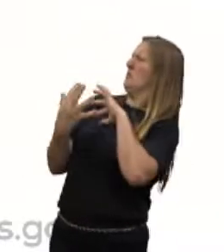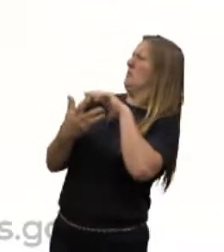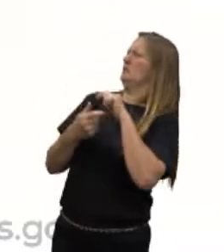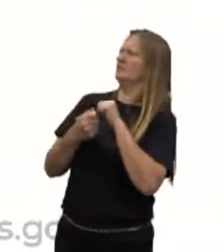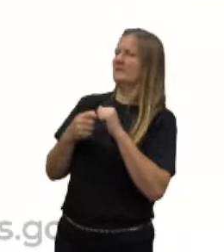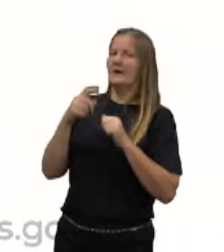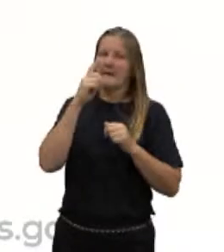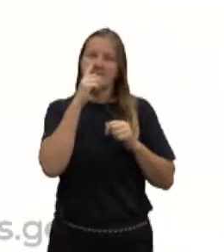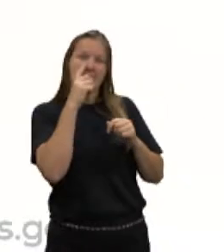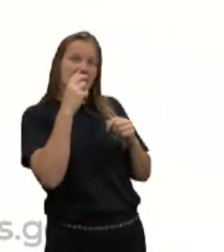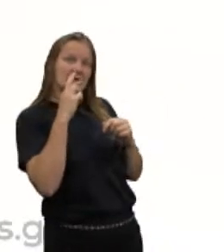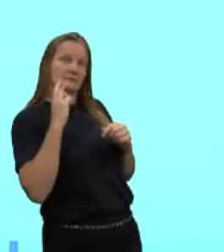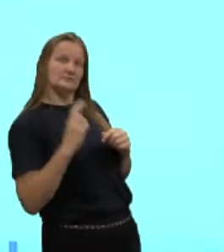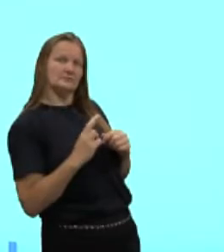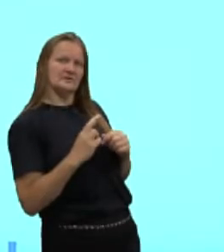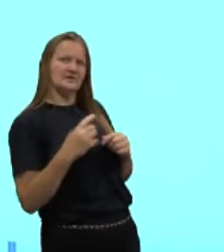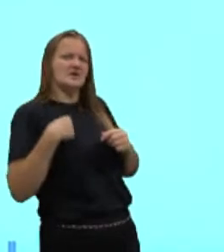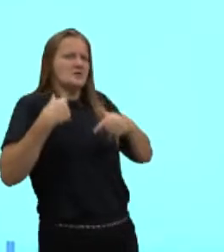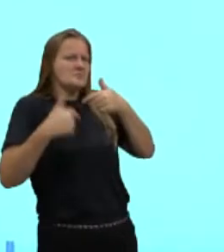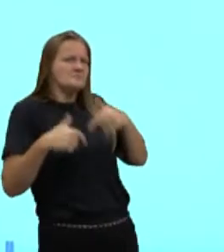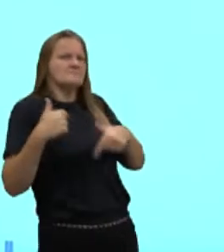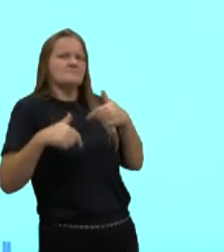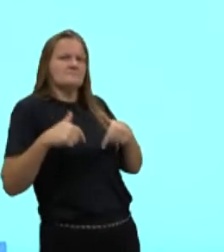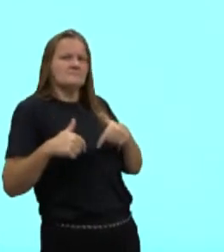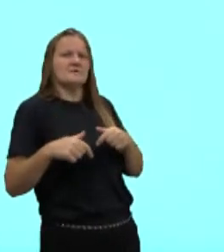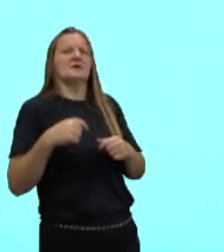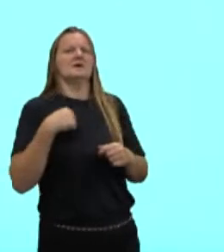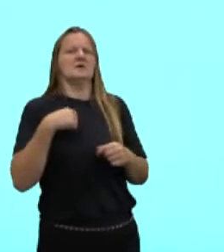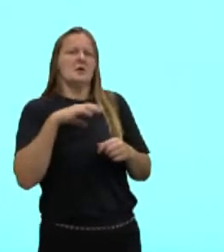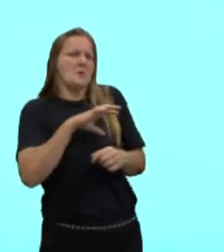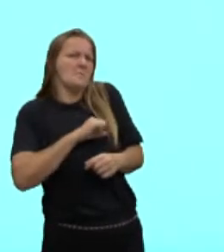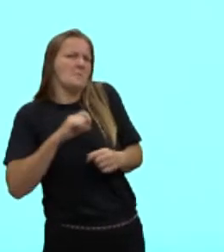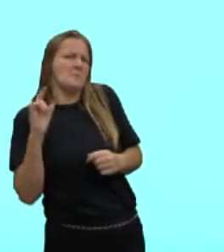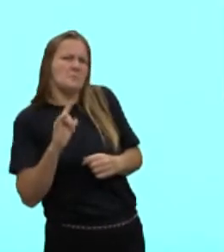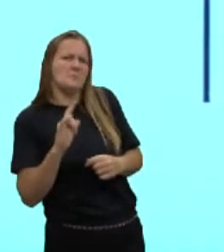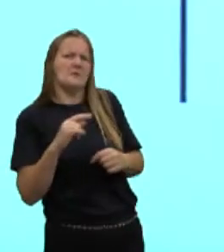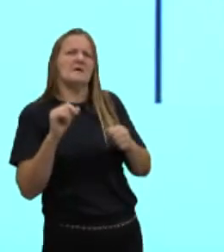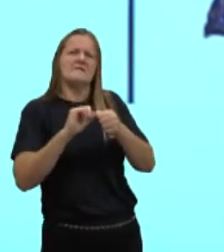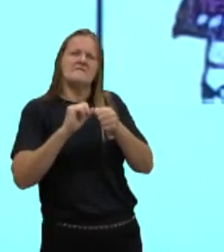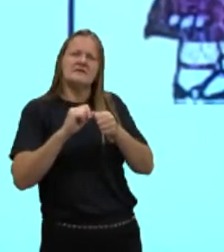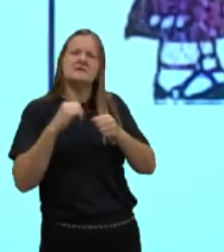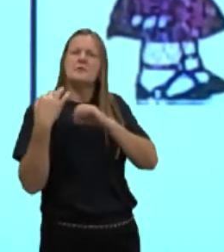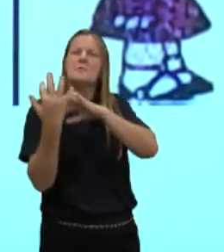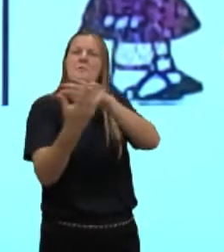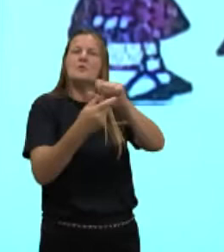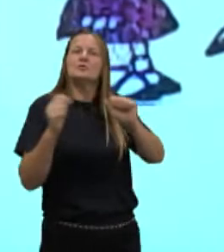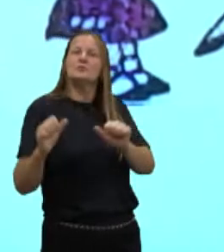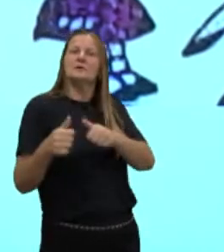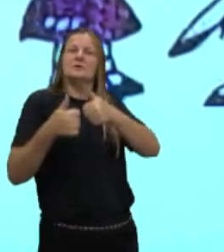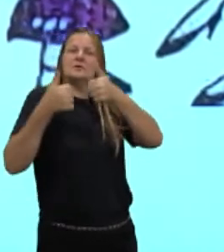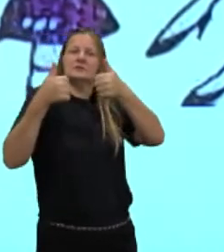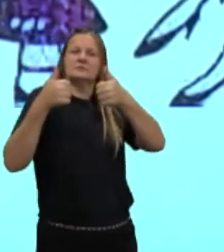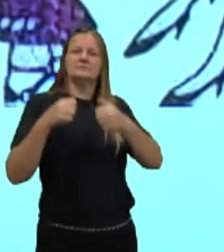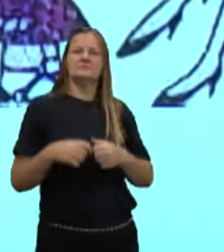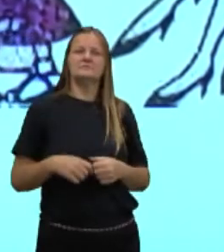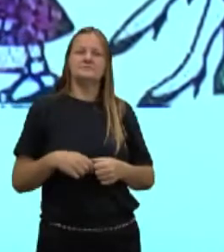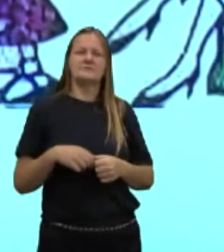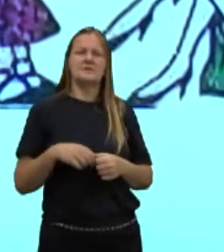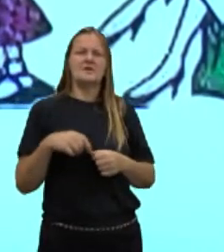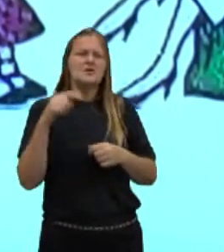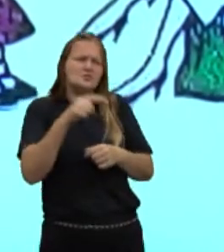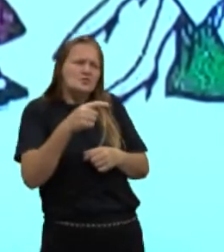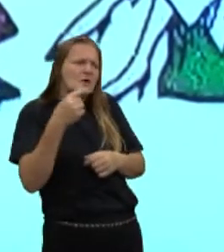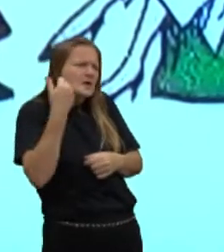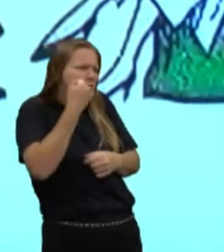mãe responde: para trabalhar, para nos amar, para fazer deste mundo um mundo melhor. Sua